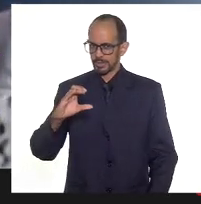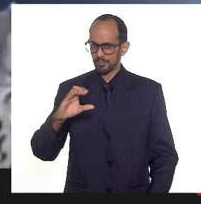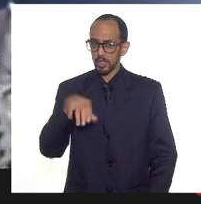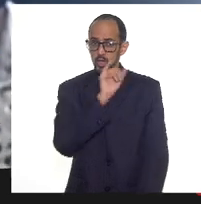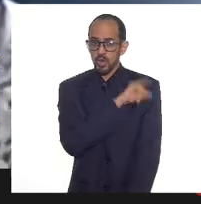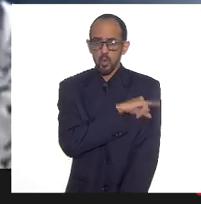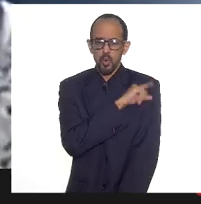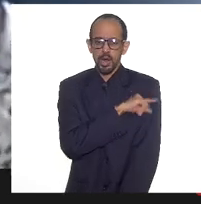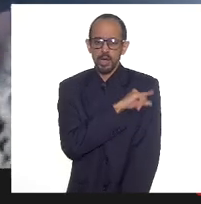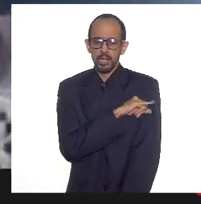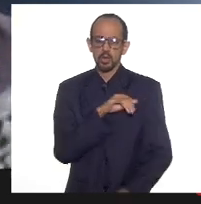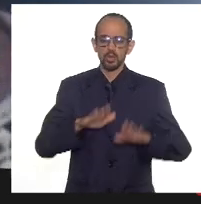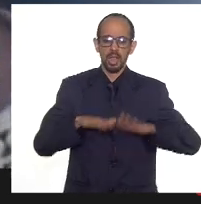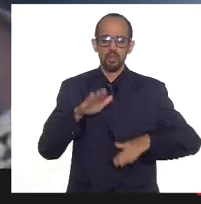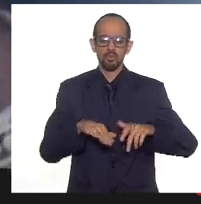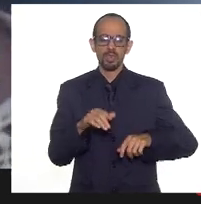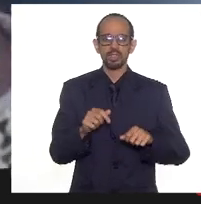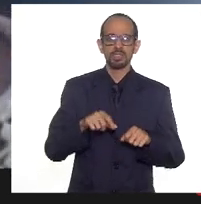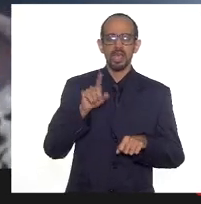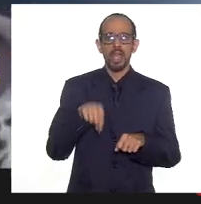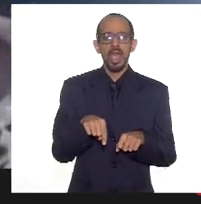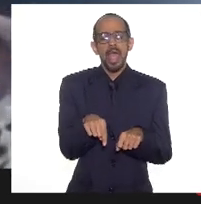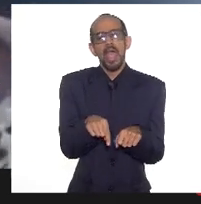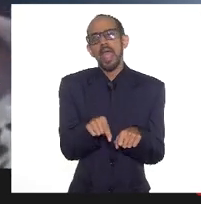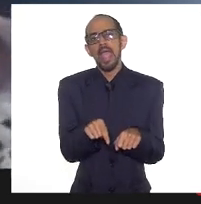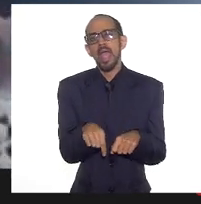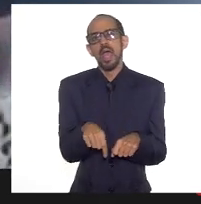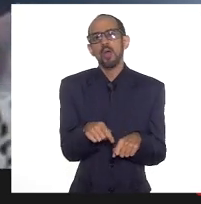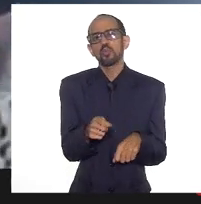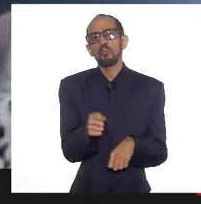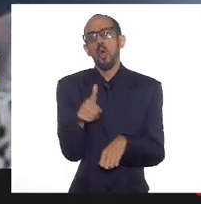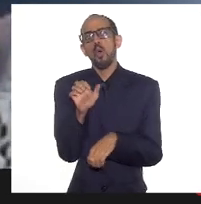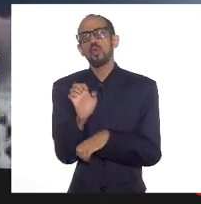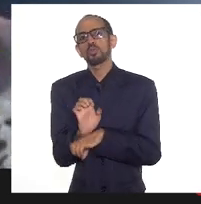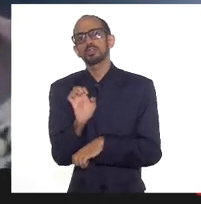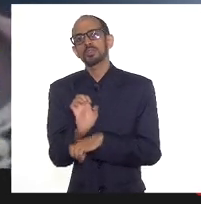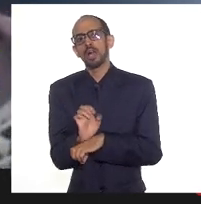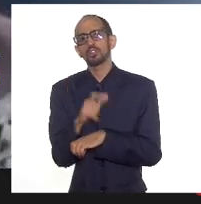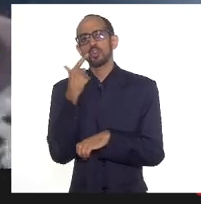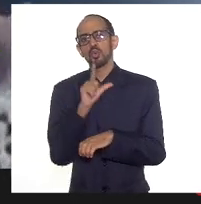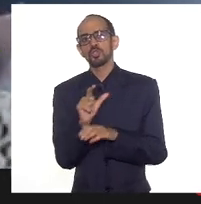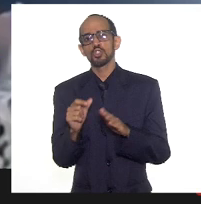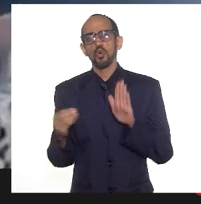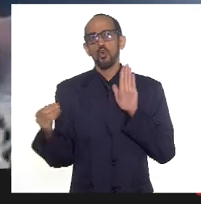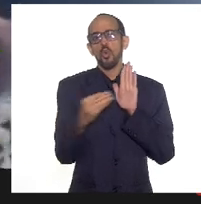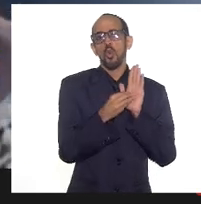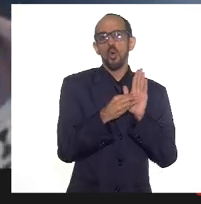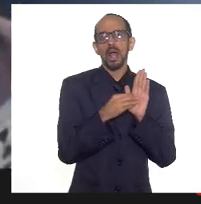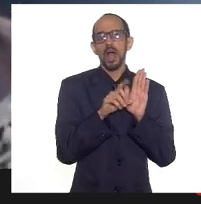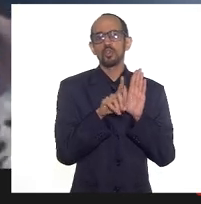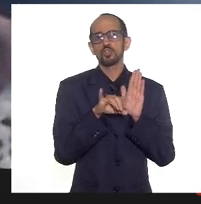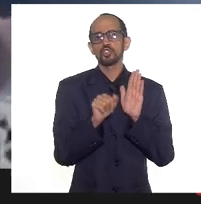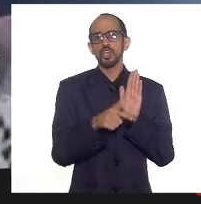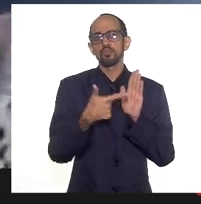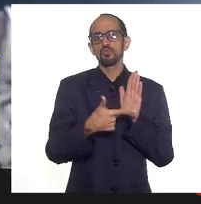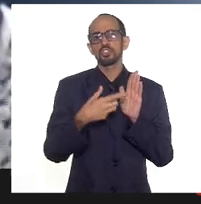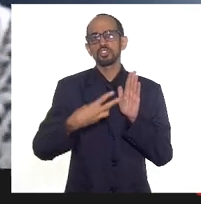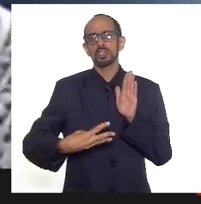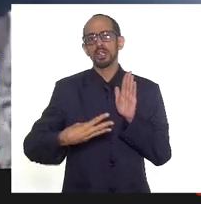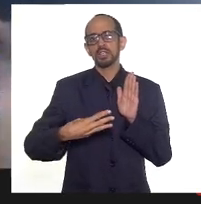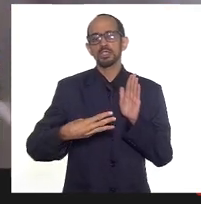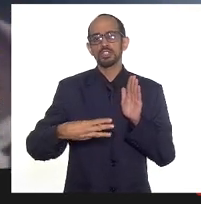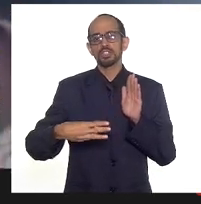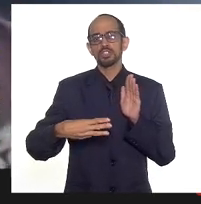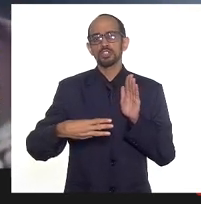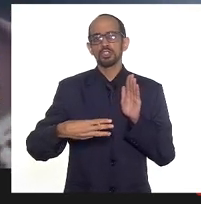poucos estados que conseguiu trazer para o calendário oficial, por exemplo, o dia 23 de abril, né, que é o dia de